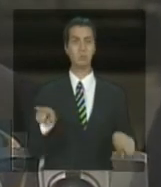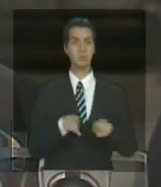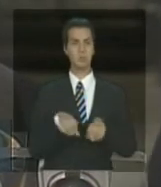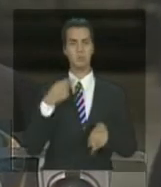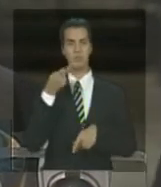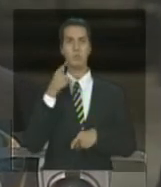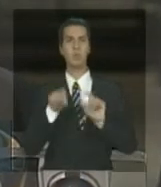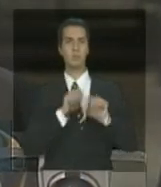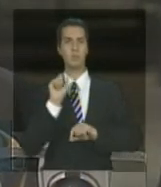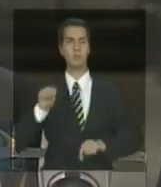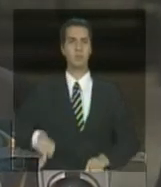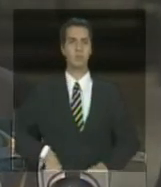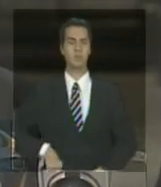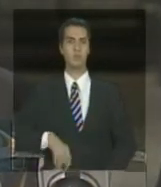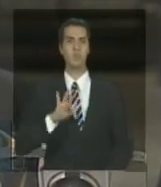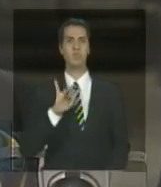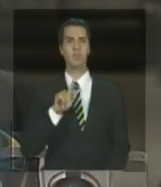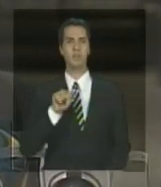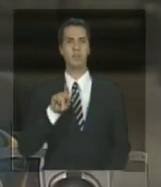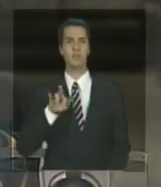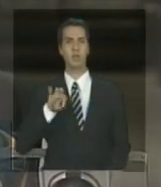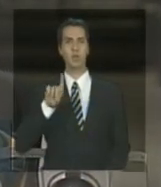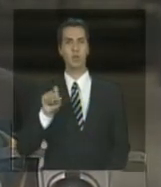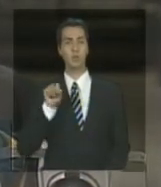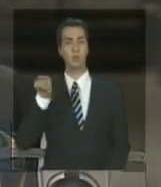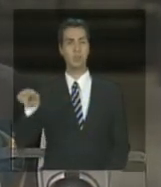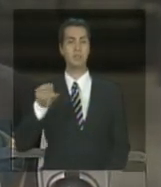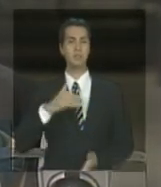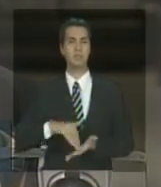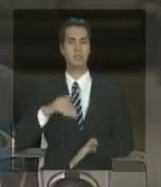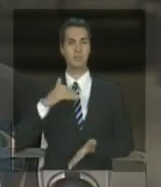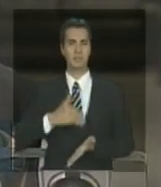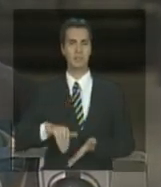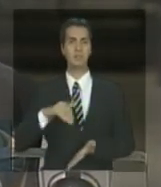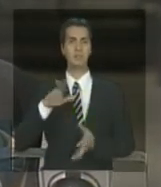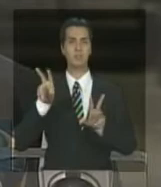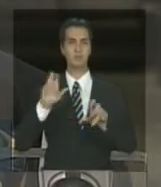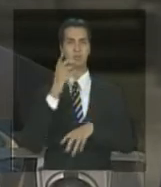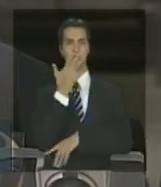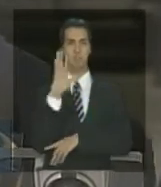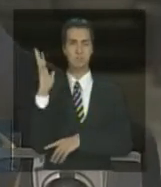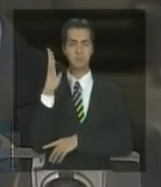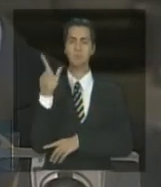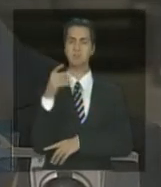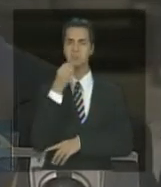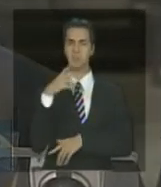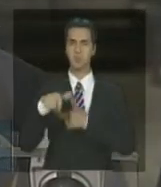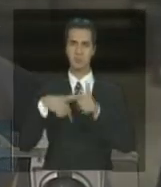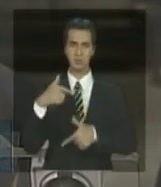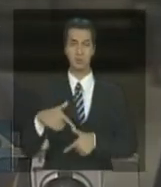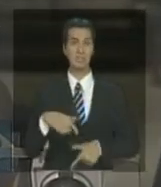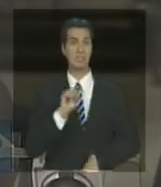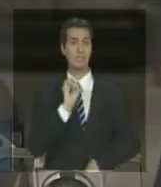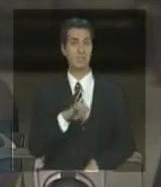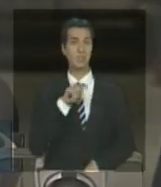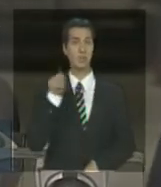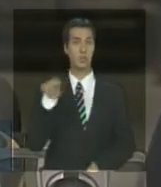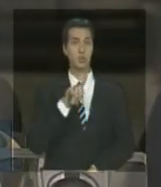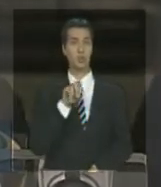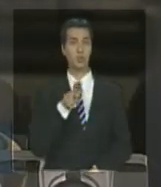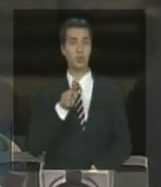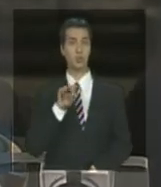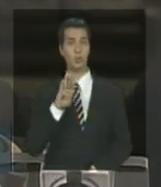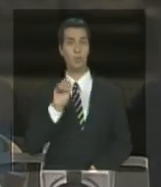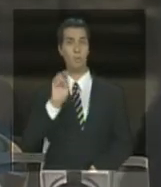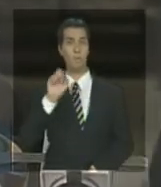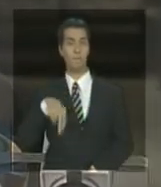Figueiredo, subsecretário de Assuntos do Meio Ambiente do Itamaraty. Caso contrário, se o impasse de Durban tivesse persistido, se não